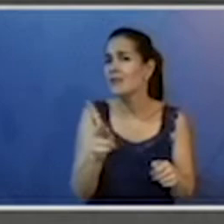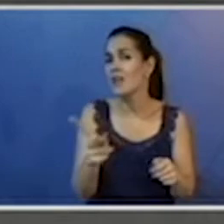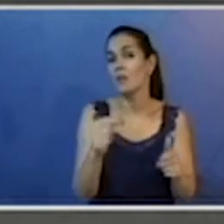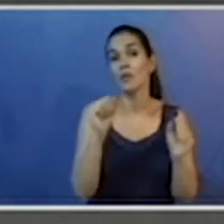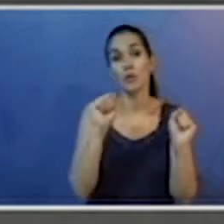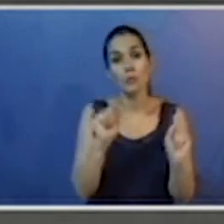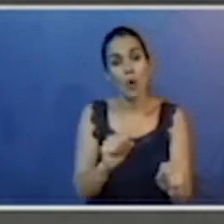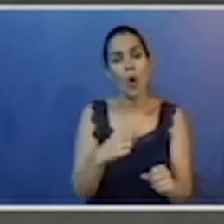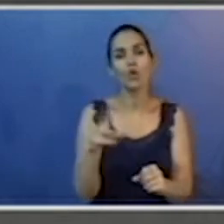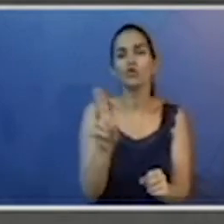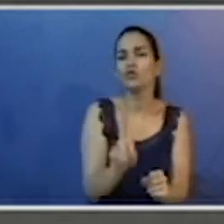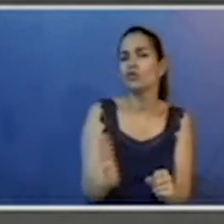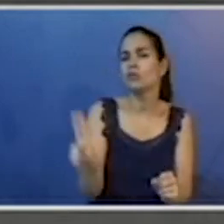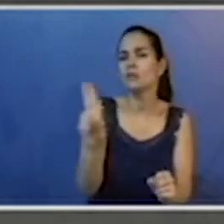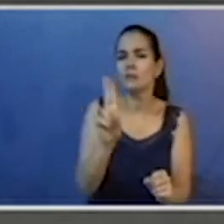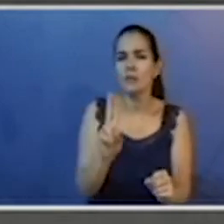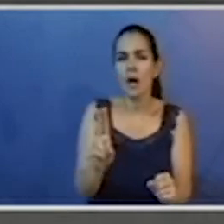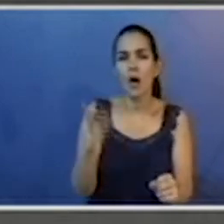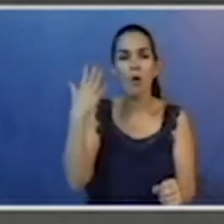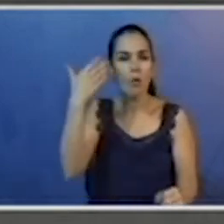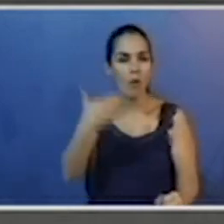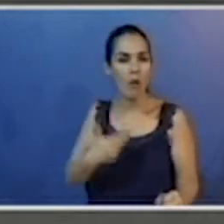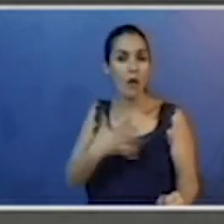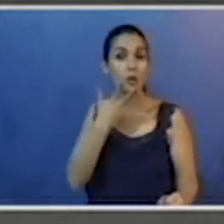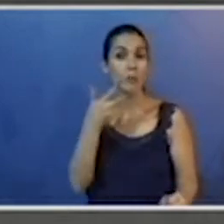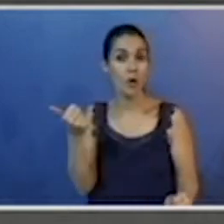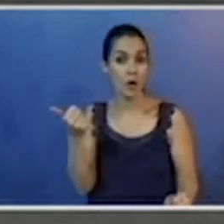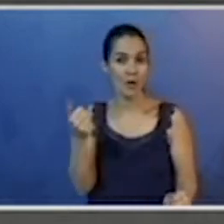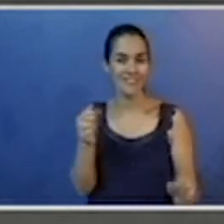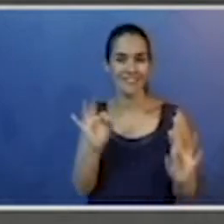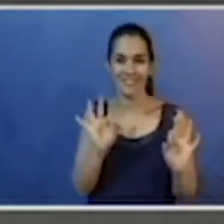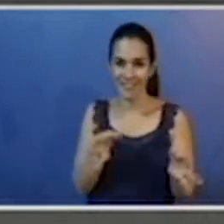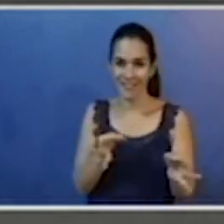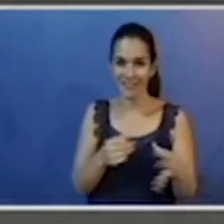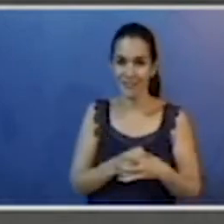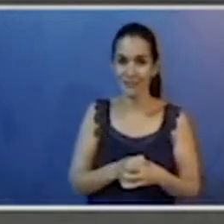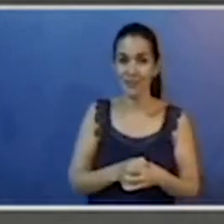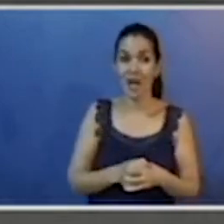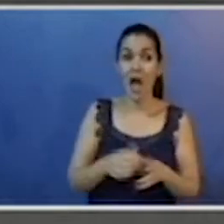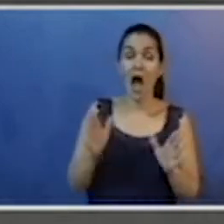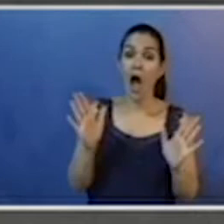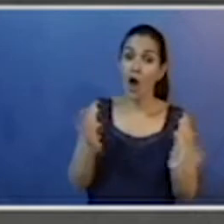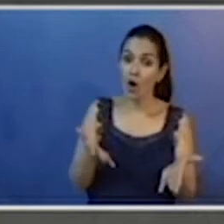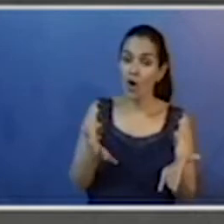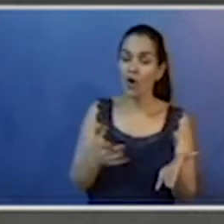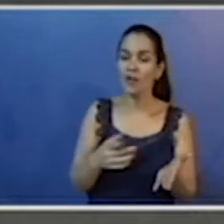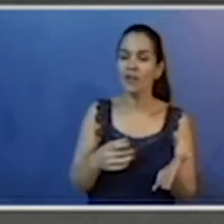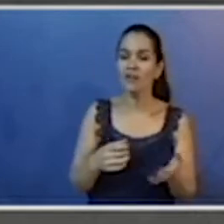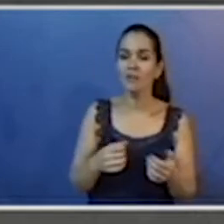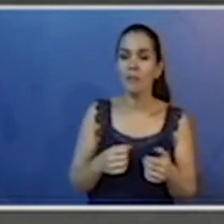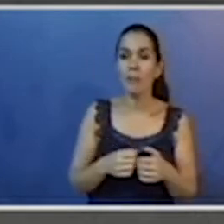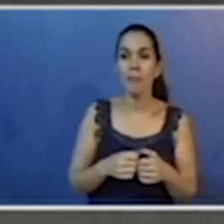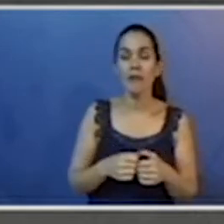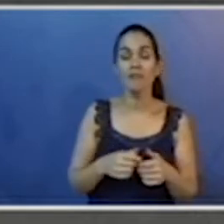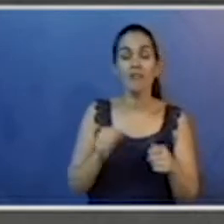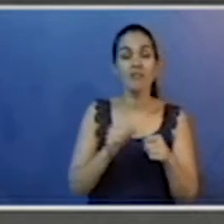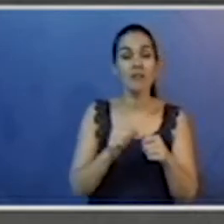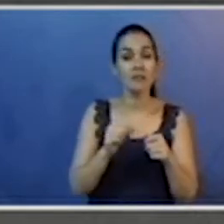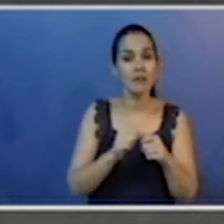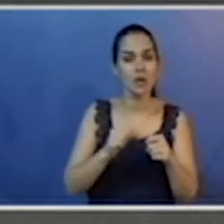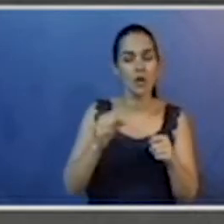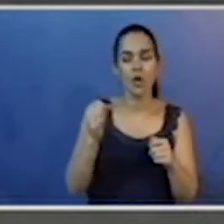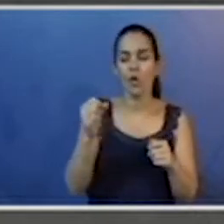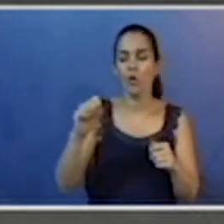estar podendo utilizar o lado melhor da gente certo vamos tentar agora fazer cada toque com o pé diferente